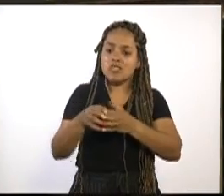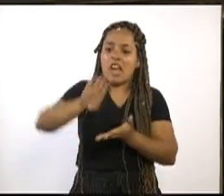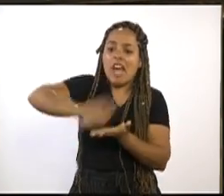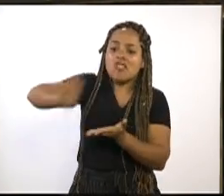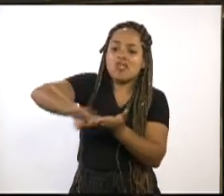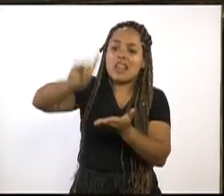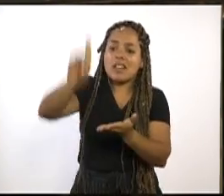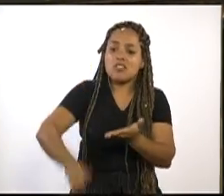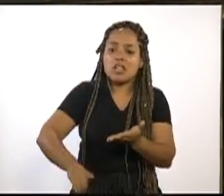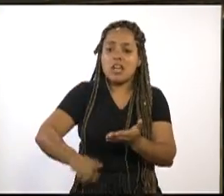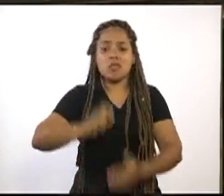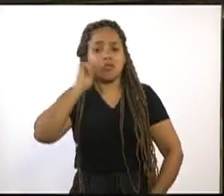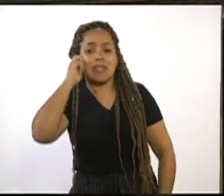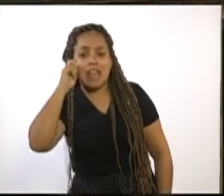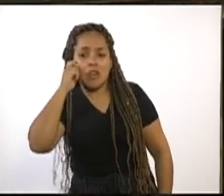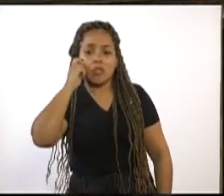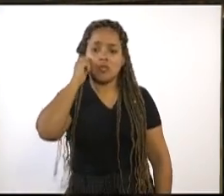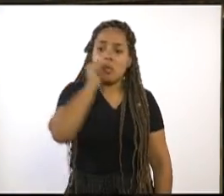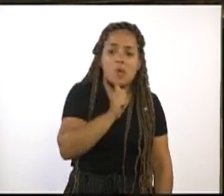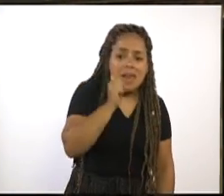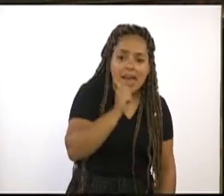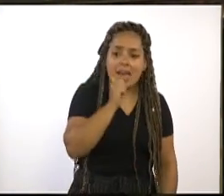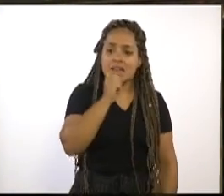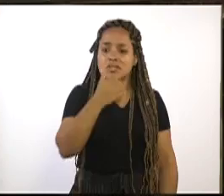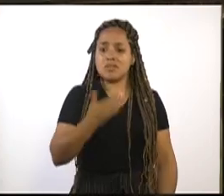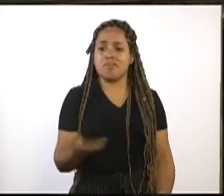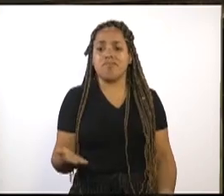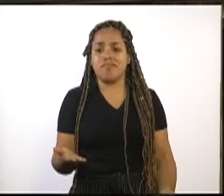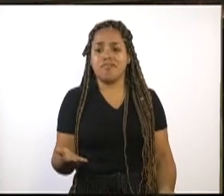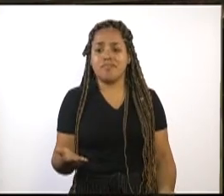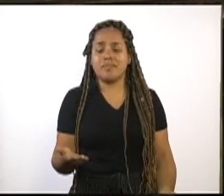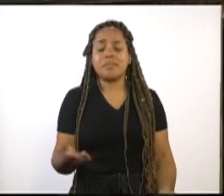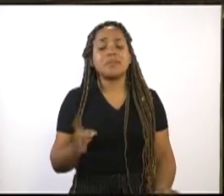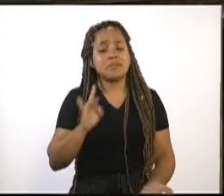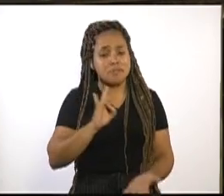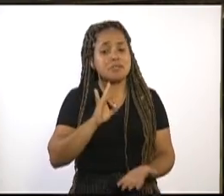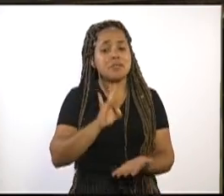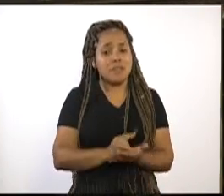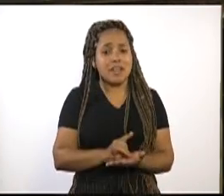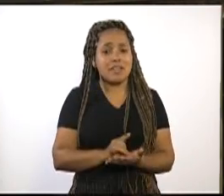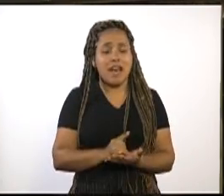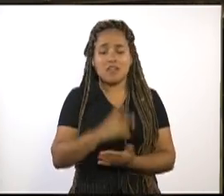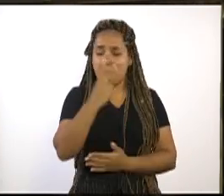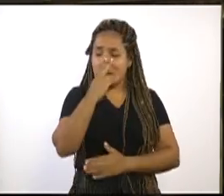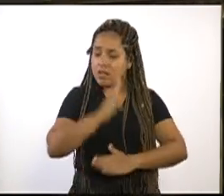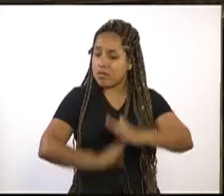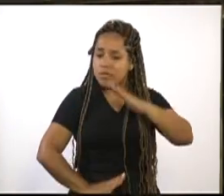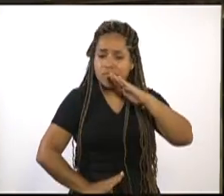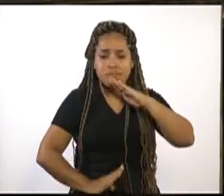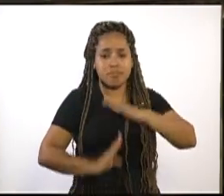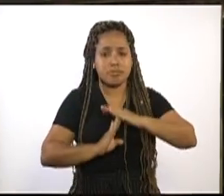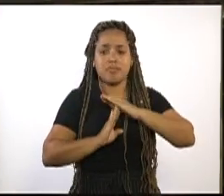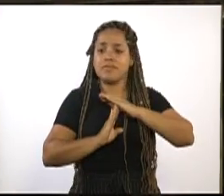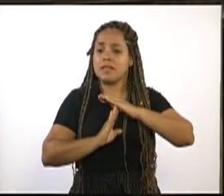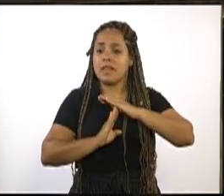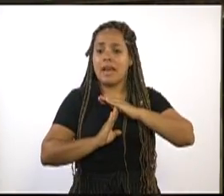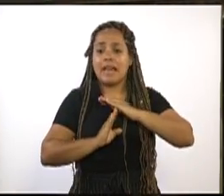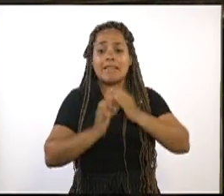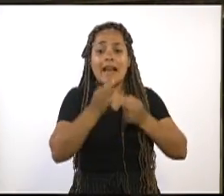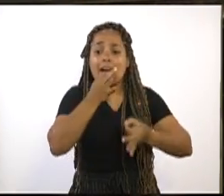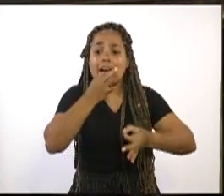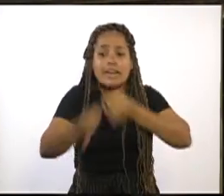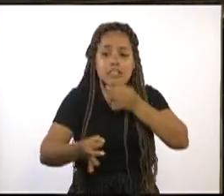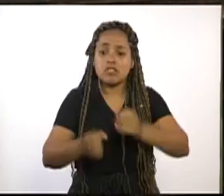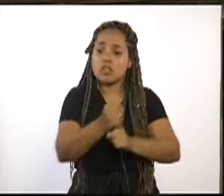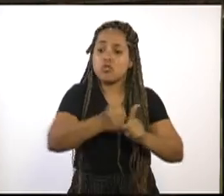Negras, de mulheres, enfim, foi um ápice da crítica social e política